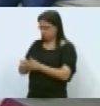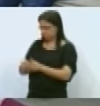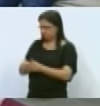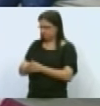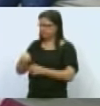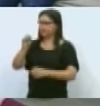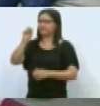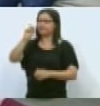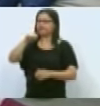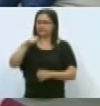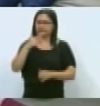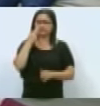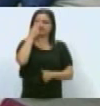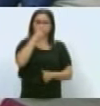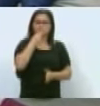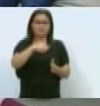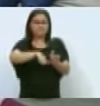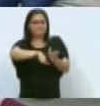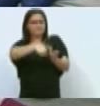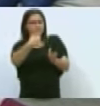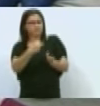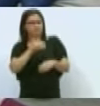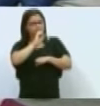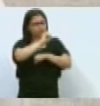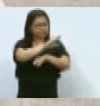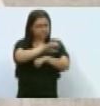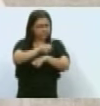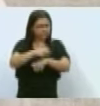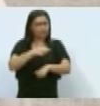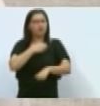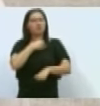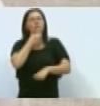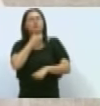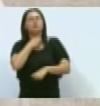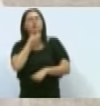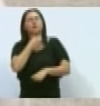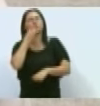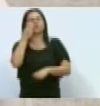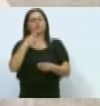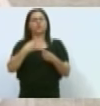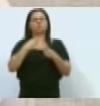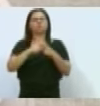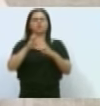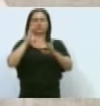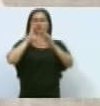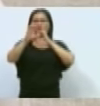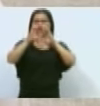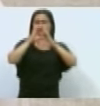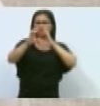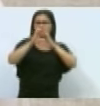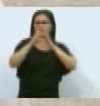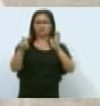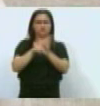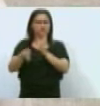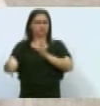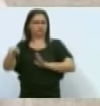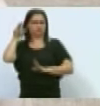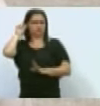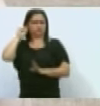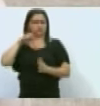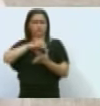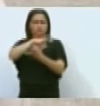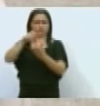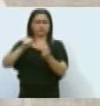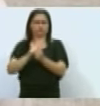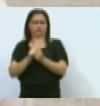a oralidade. A gente trabalhou primeiro com a oralidade para ter uma fala, porque o mundo é a comunicação, é a oralidade, né? Uhum. Aí, por conta